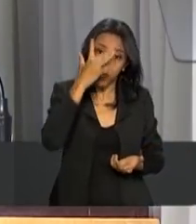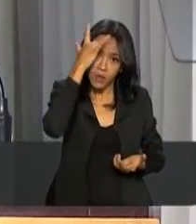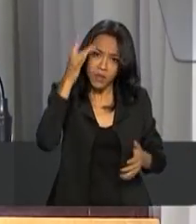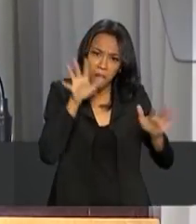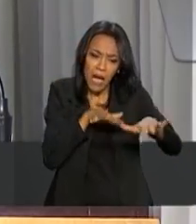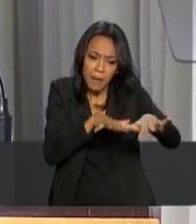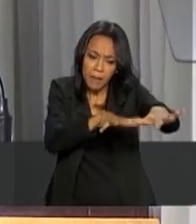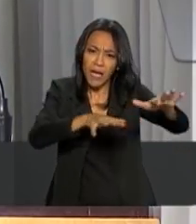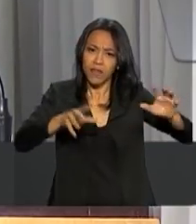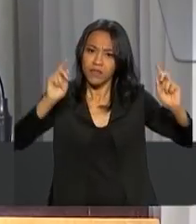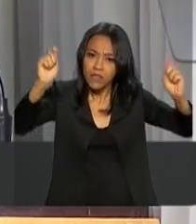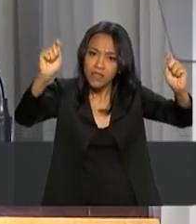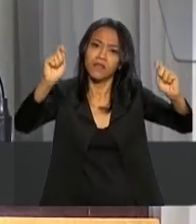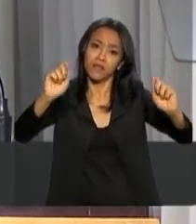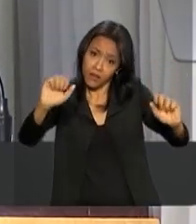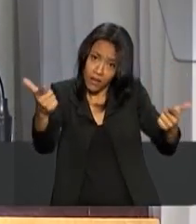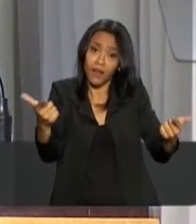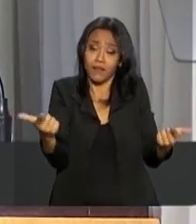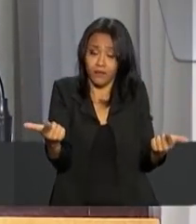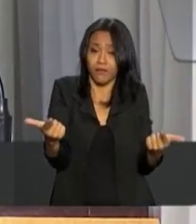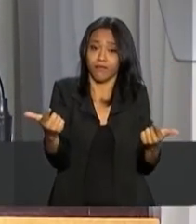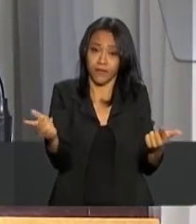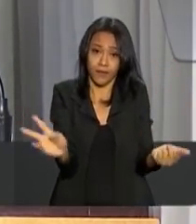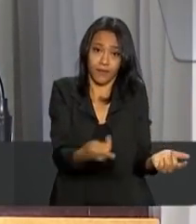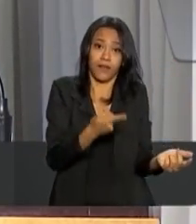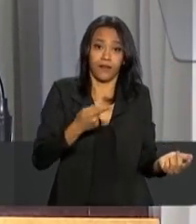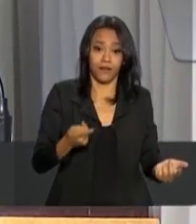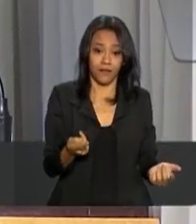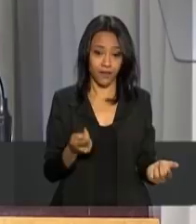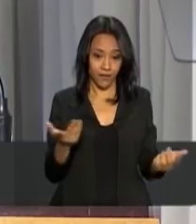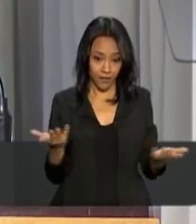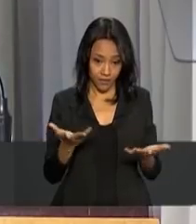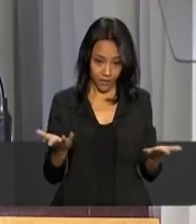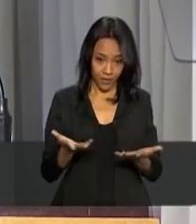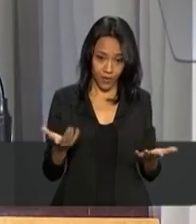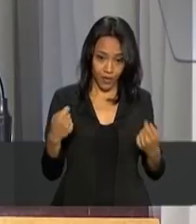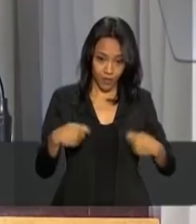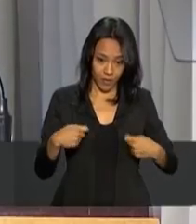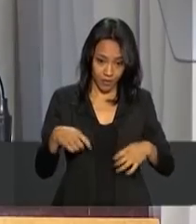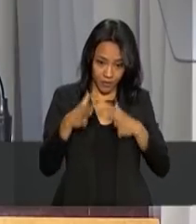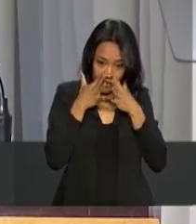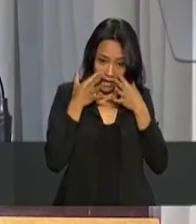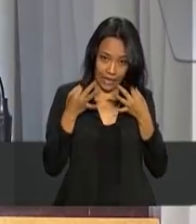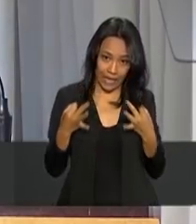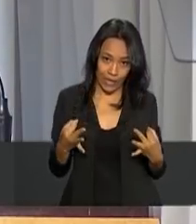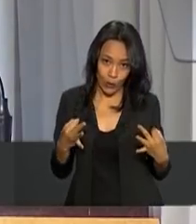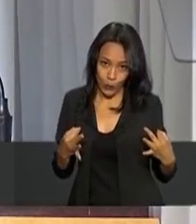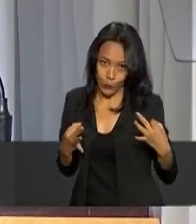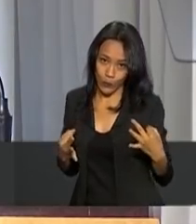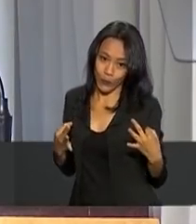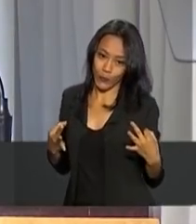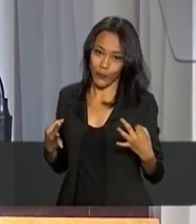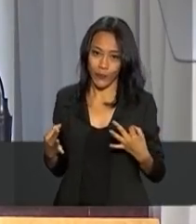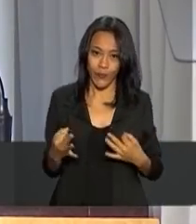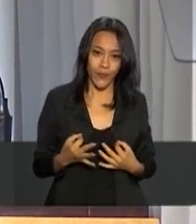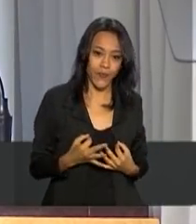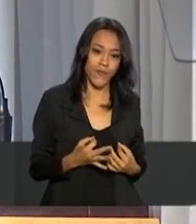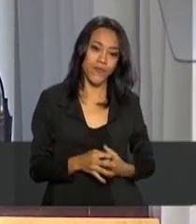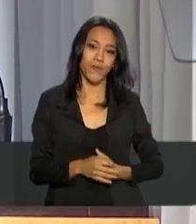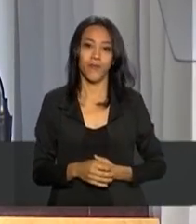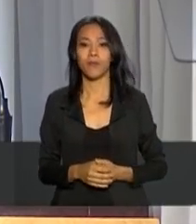manifestando, é verdade. Não é? Mas se bem que agora tem um Fica Temer aí que está correndo pela rede, né? Mas